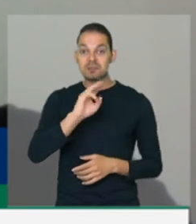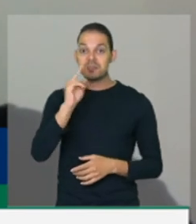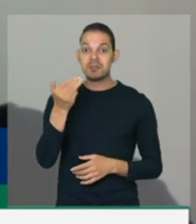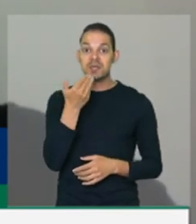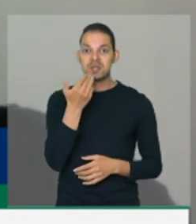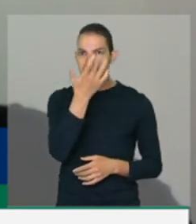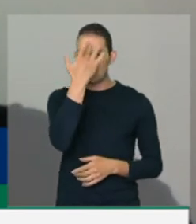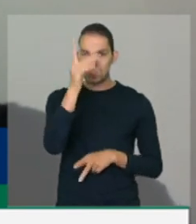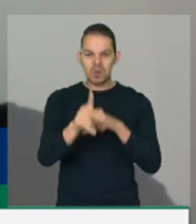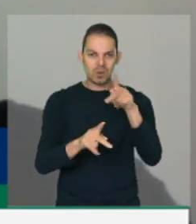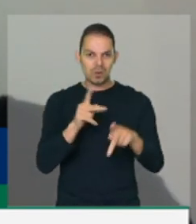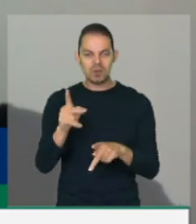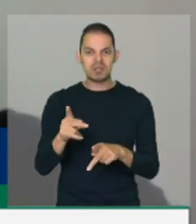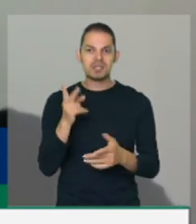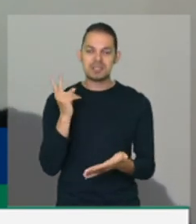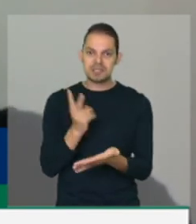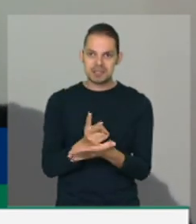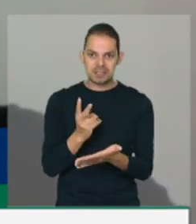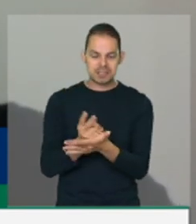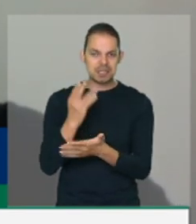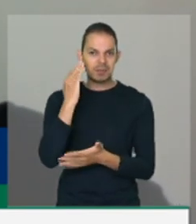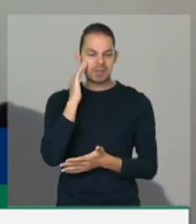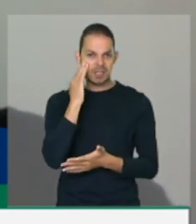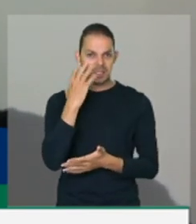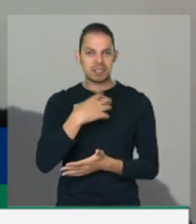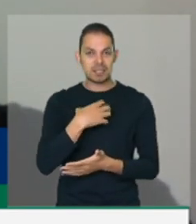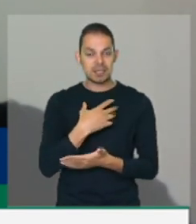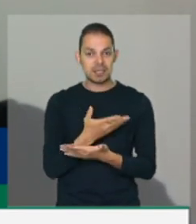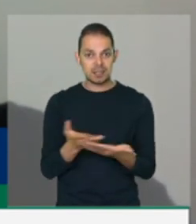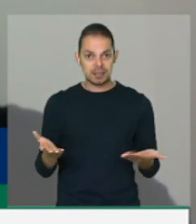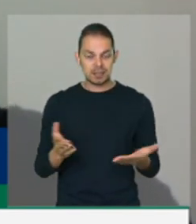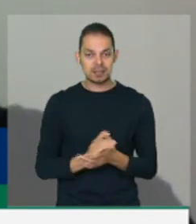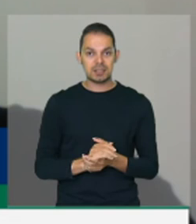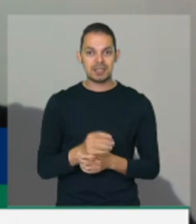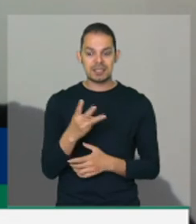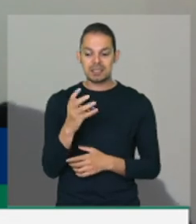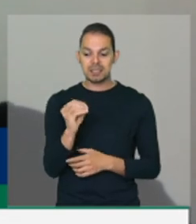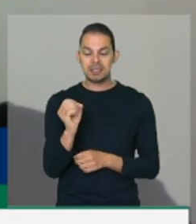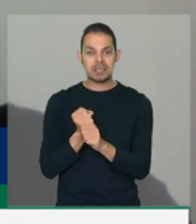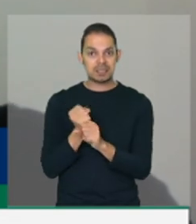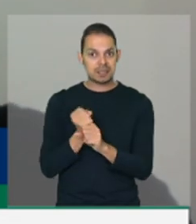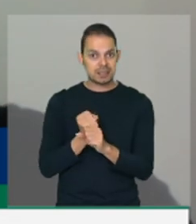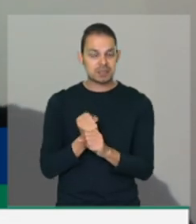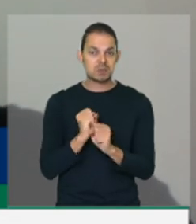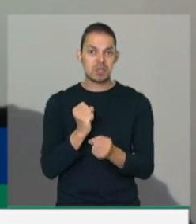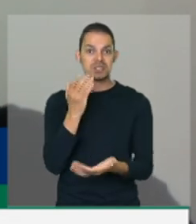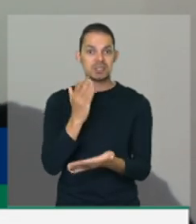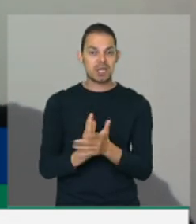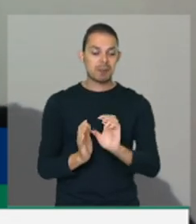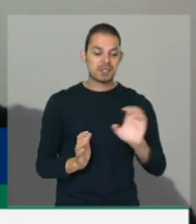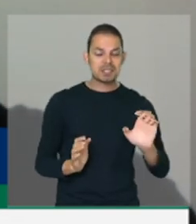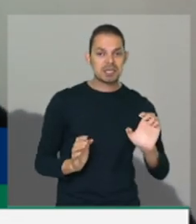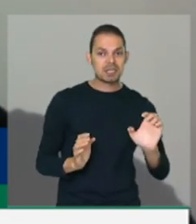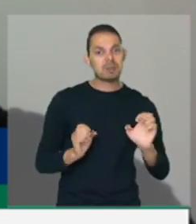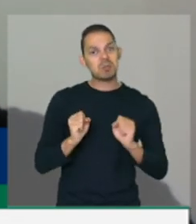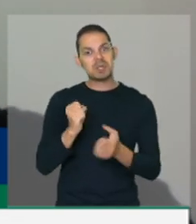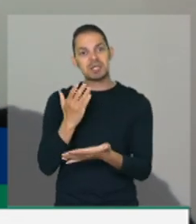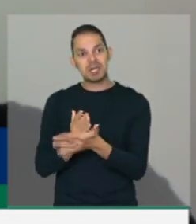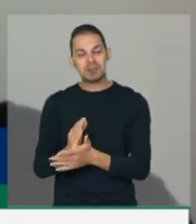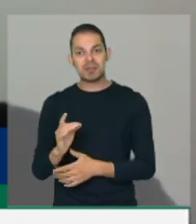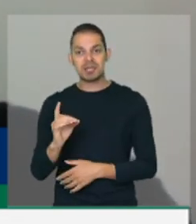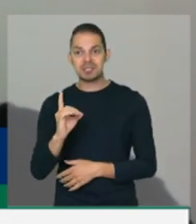brasileiros. Eu sempre entendi dessa maneira, sempre disse que em 30 anos talvez se acabasse a esquerda, talvez se acabasse a